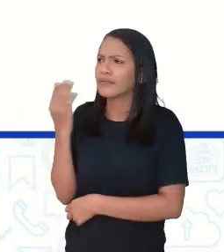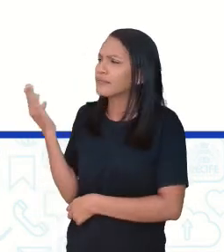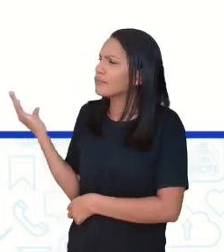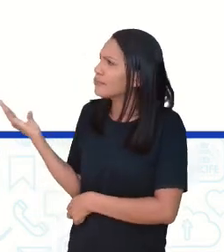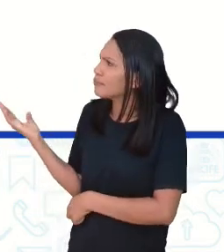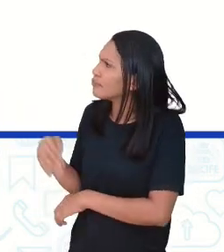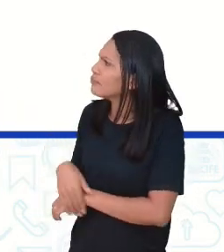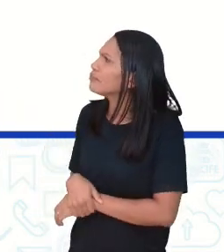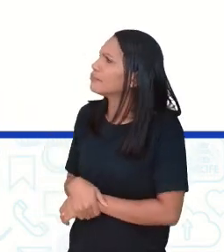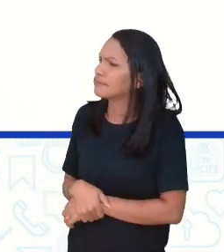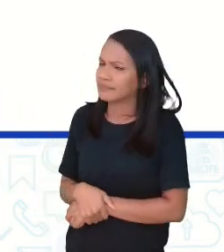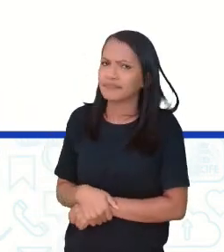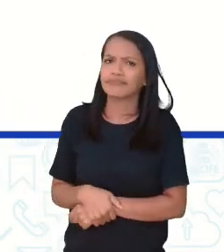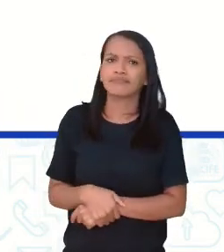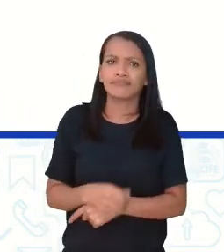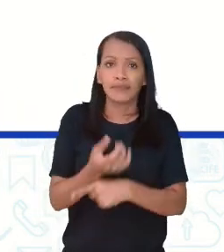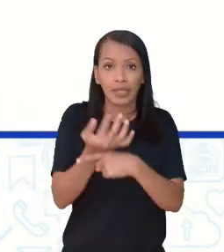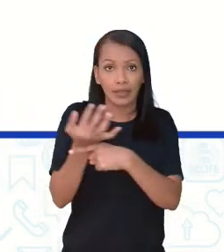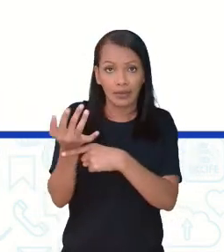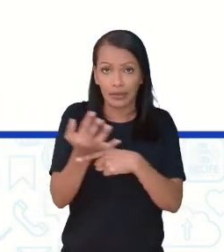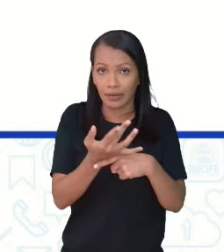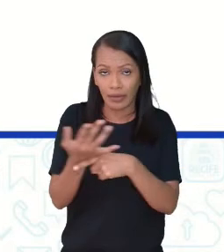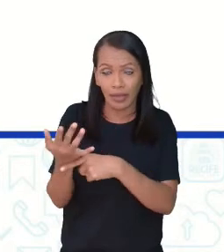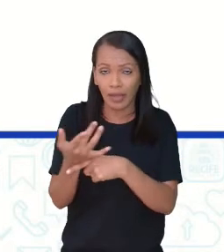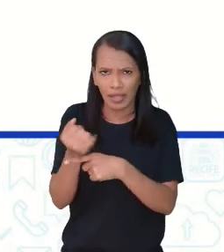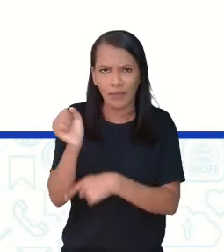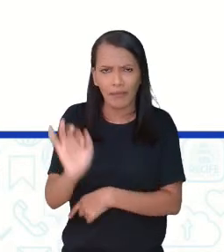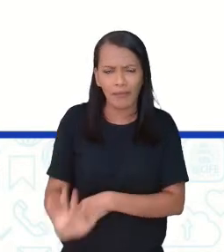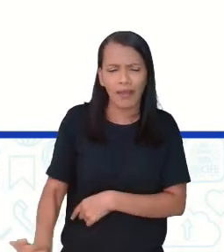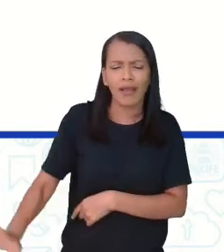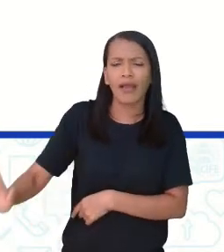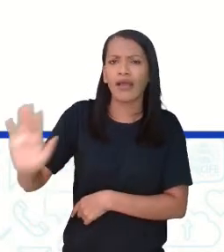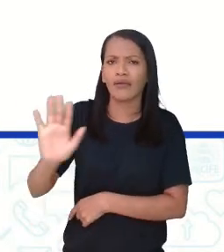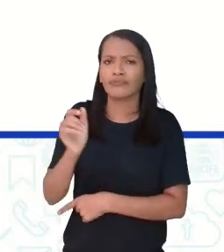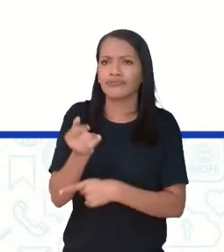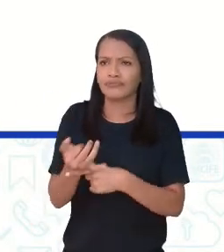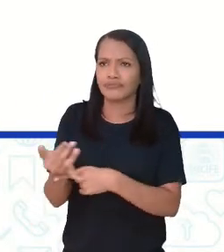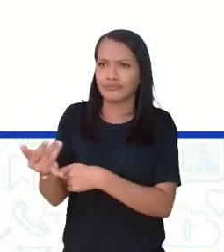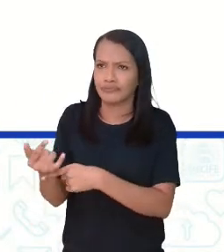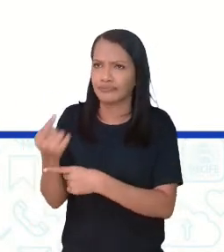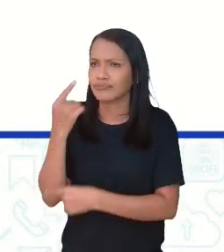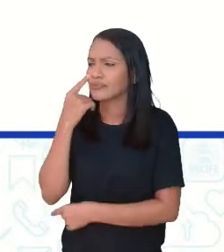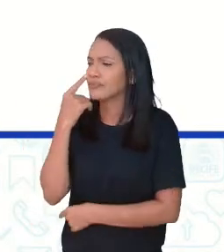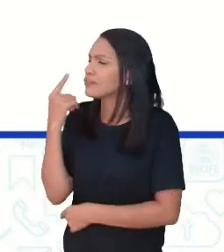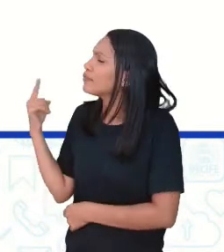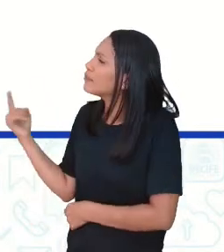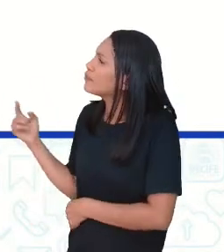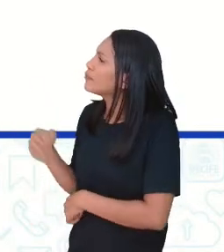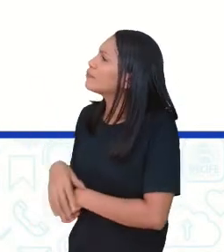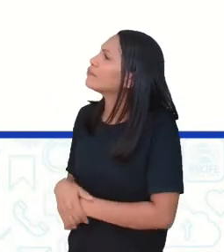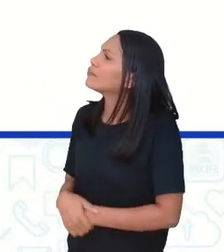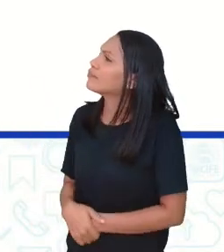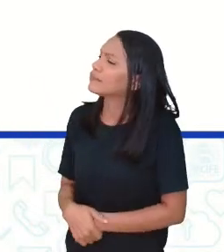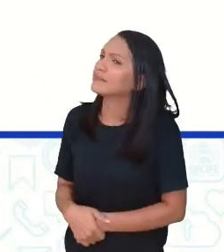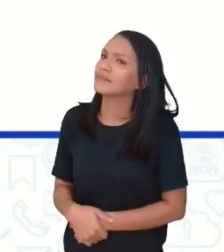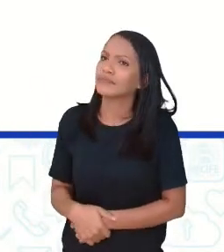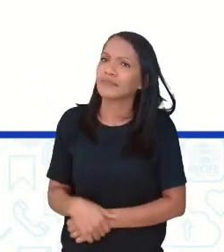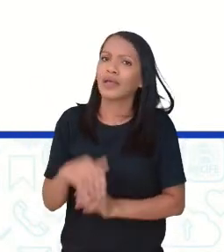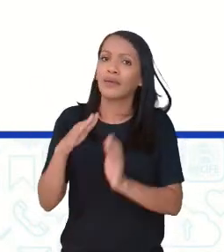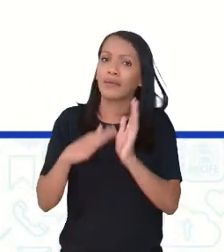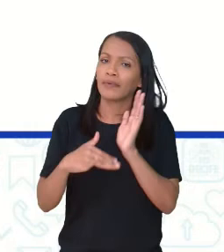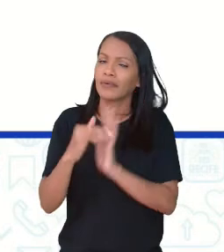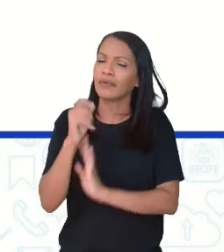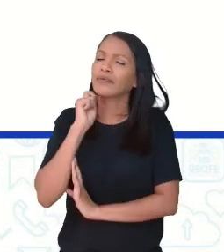coloquei em forma de frações. Então, a primeira, eu dividi a pilha em 2 pedacinhos iguais, pintei a parte